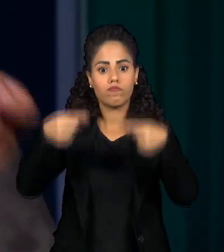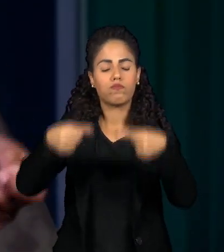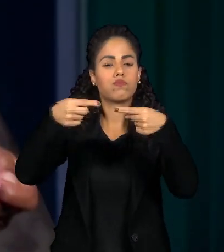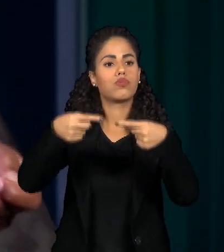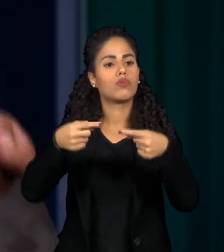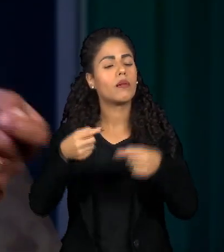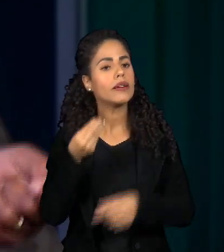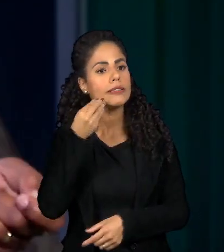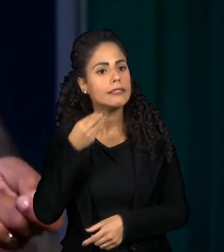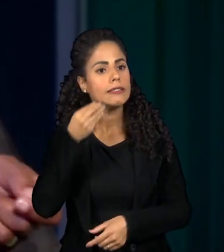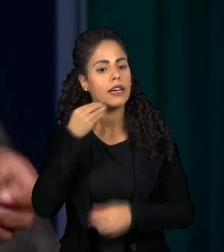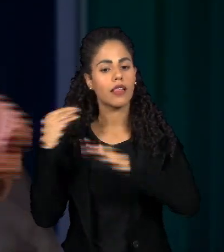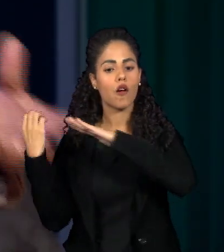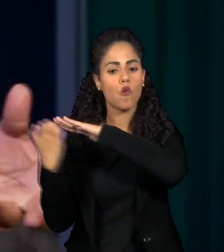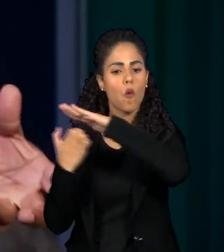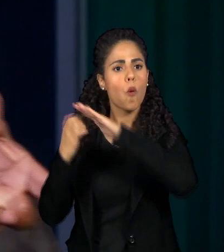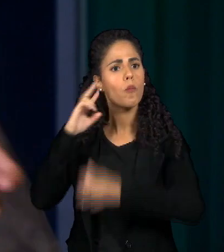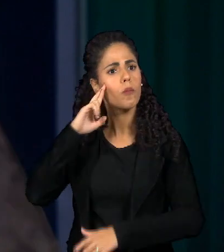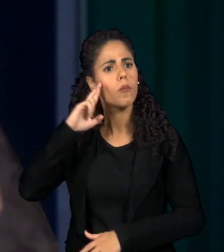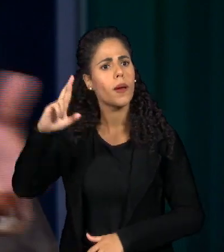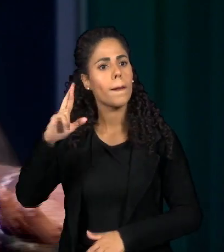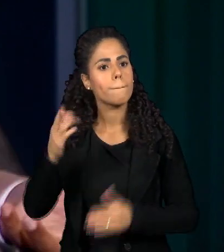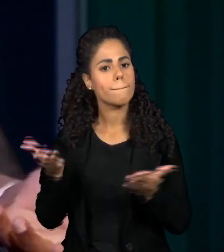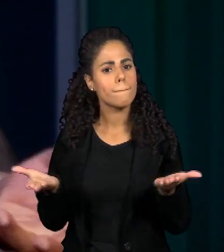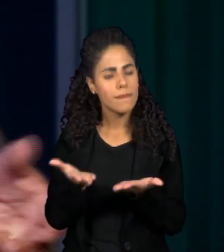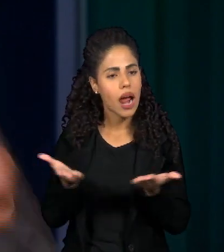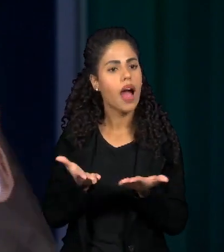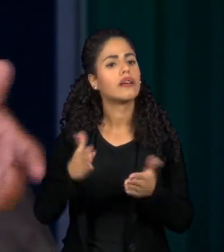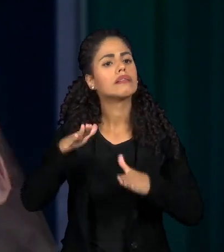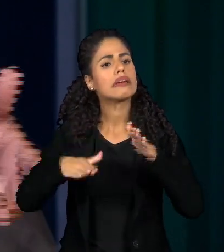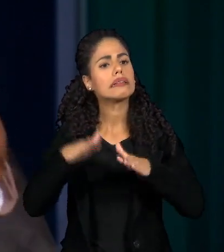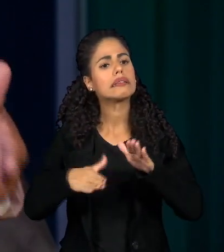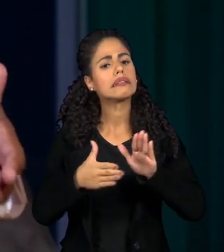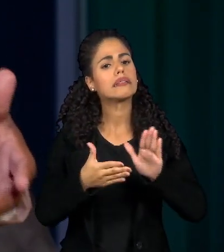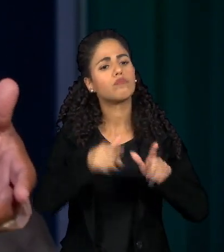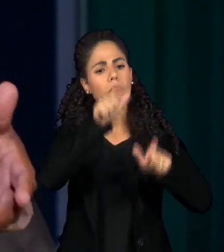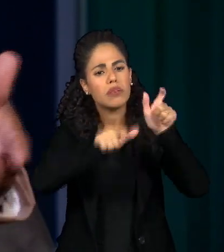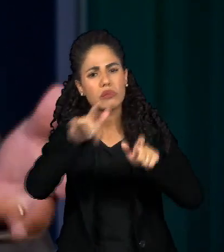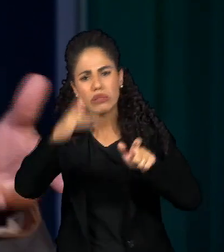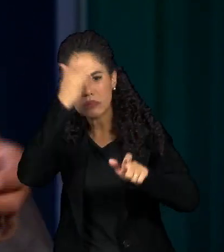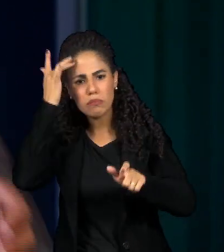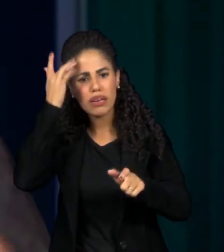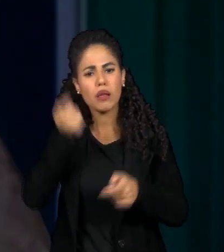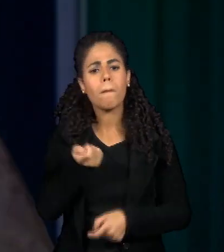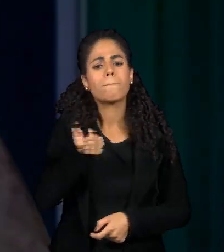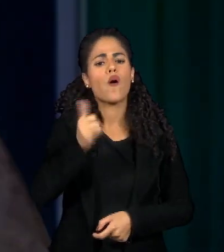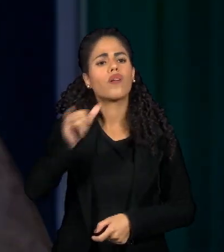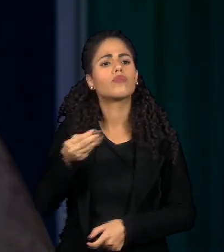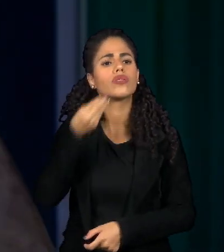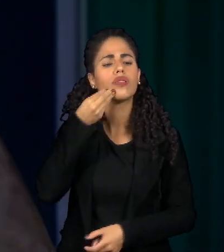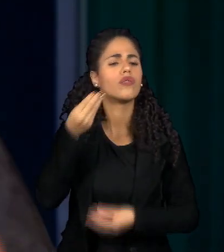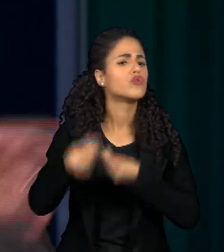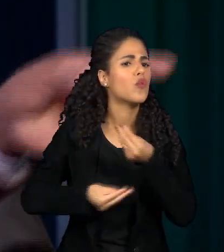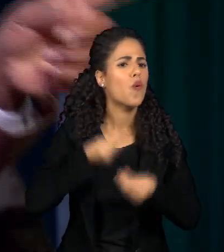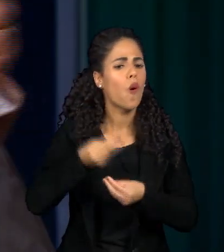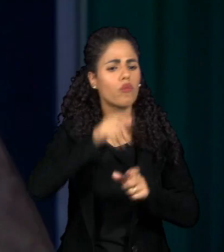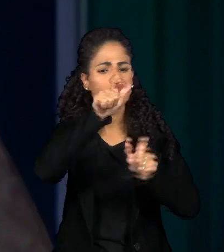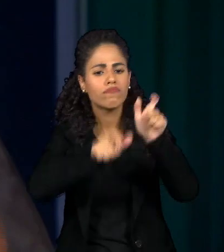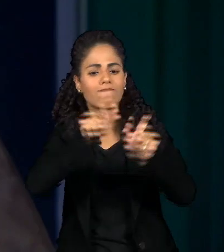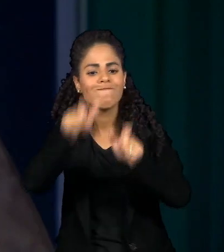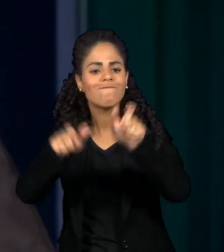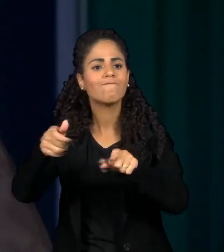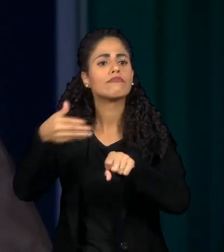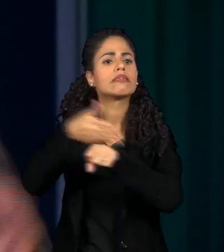para atuar como empresário no mercado que é excludente, que não tem essa presença do negro